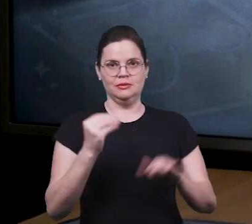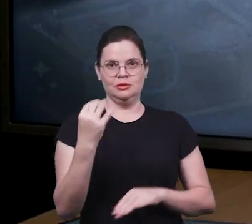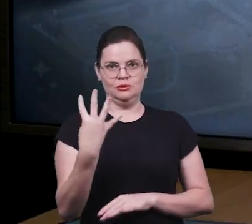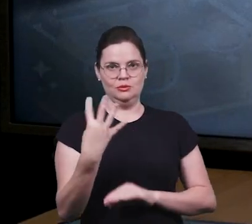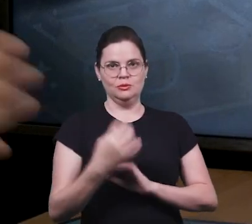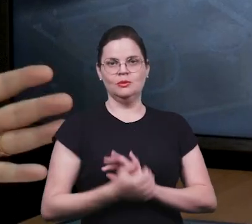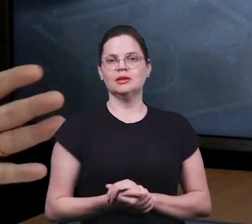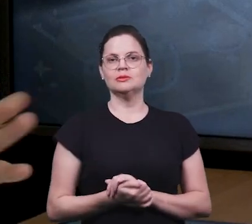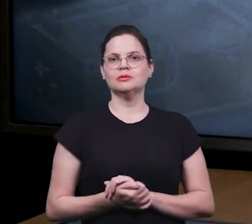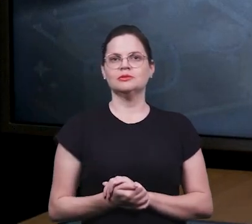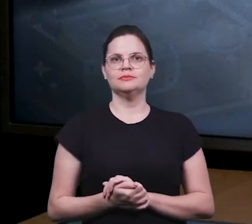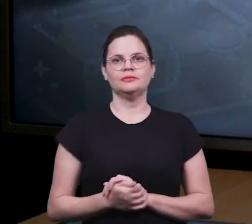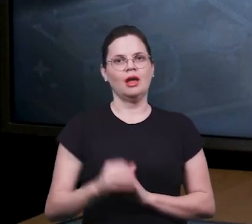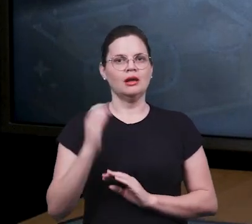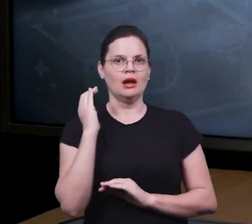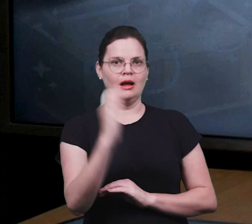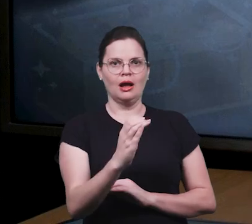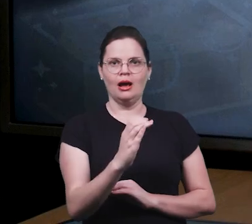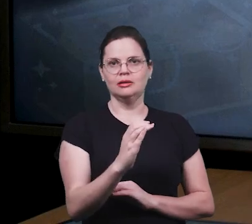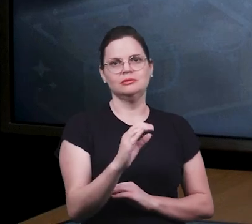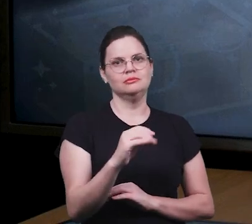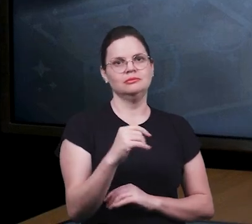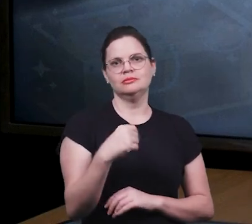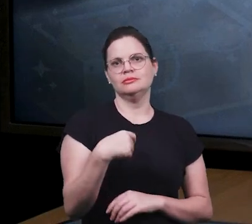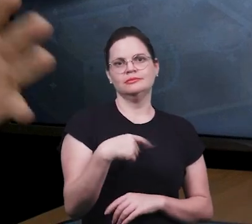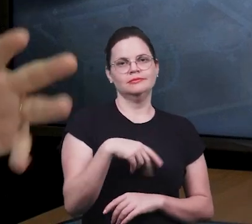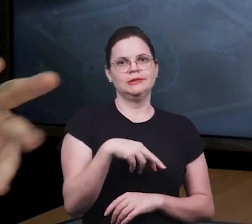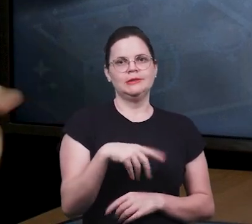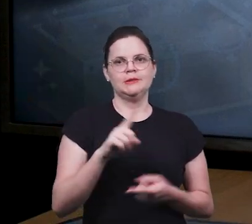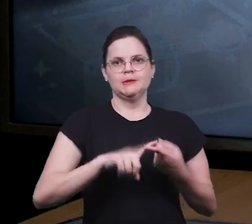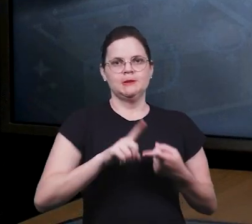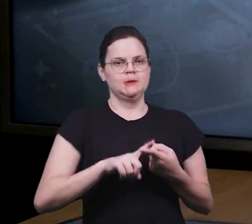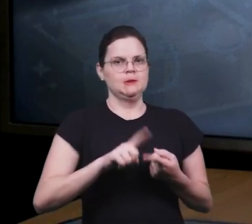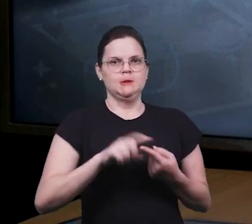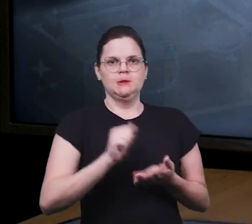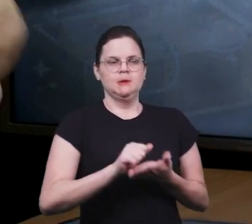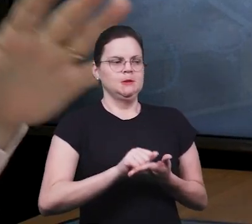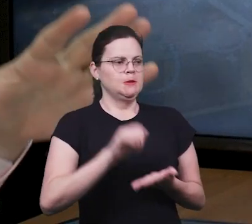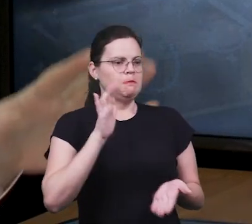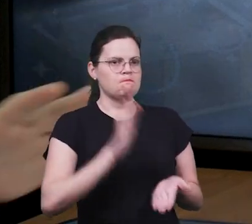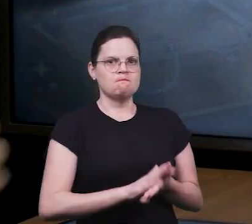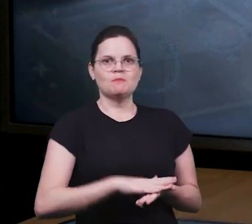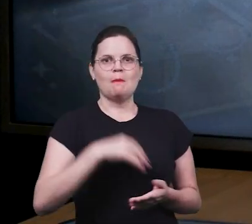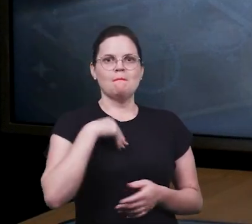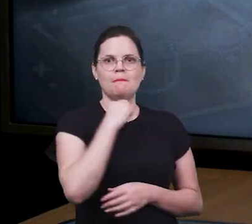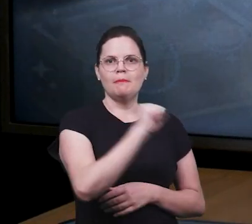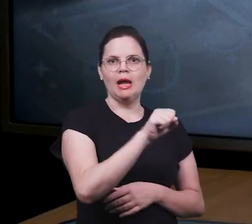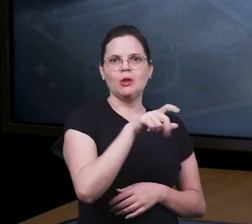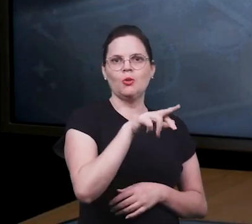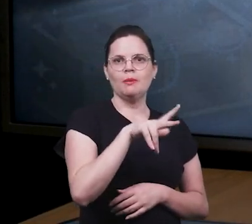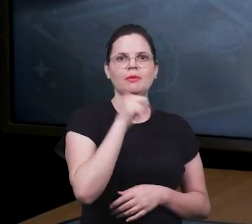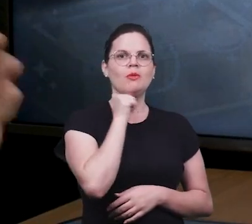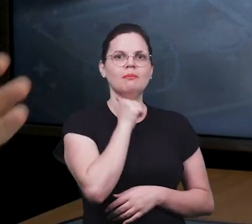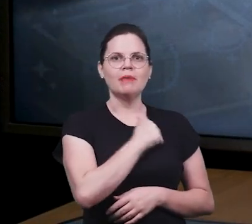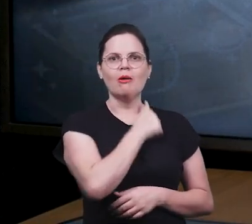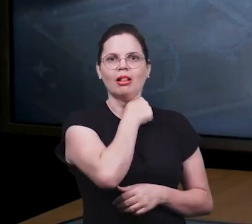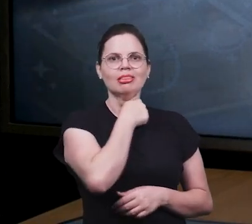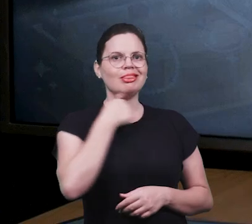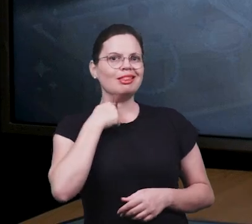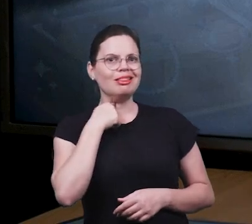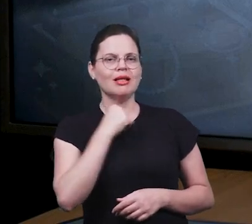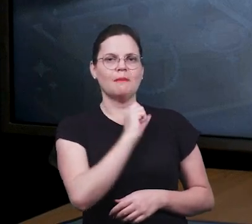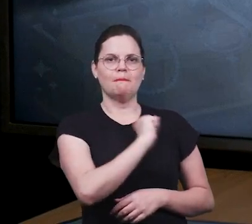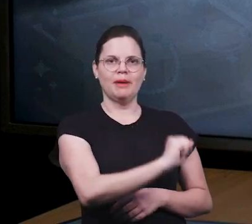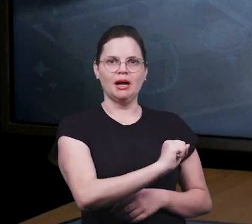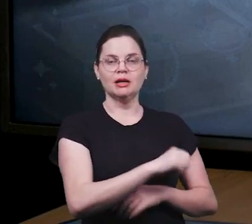O que acontecia com Caim, né? O Senhor dá uma ordem, ele sai errante, né? Ele perde ali